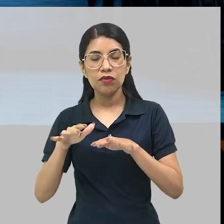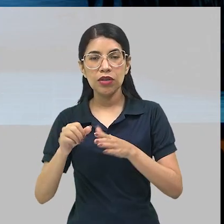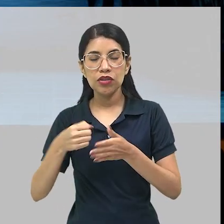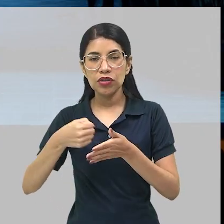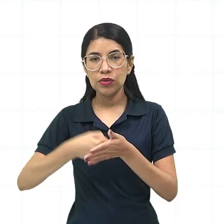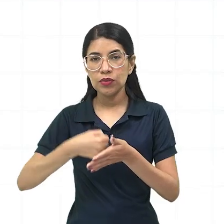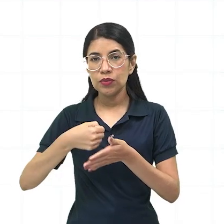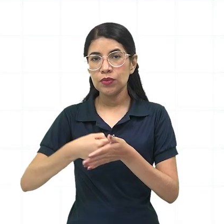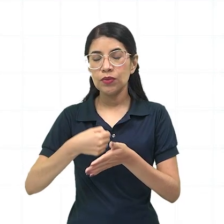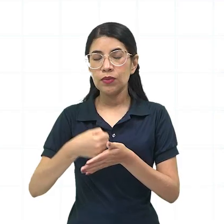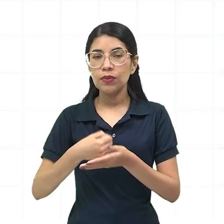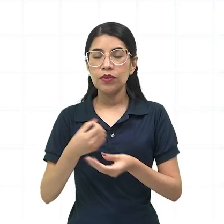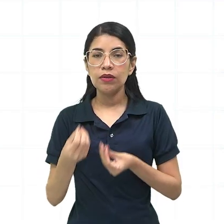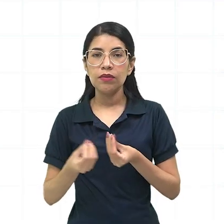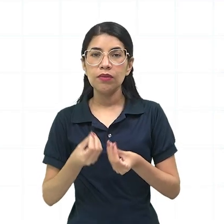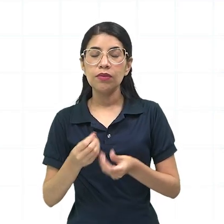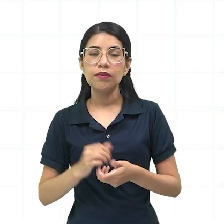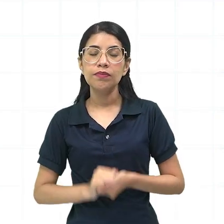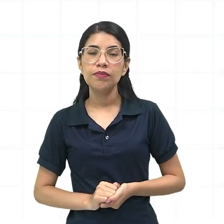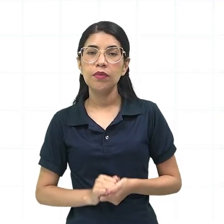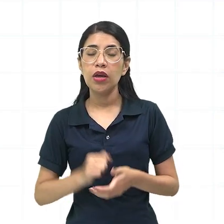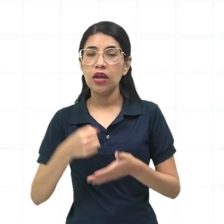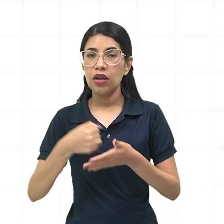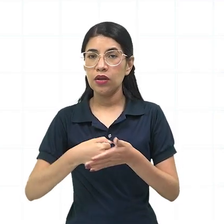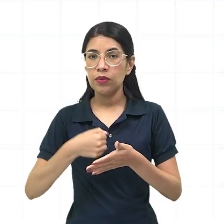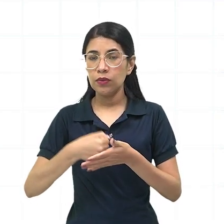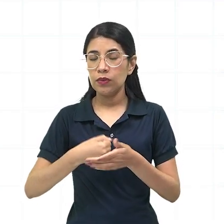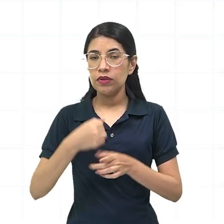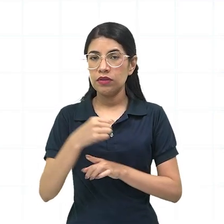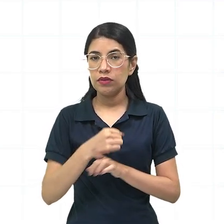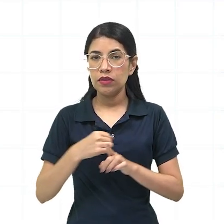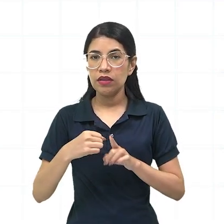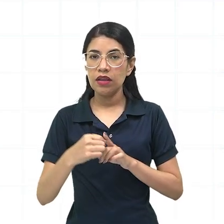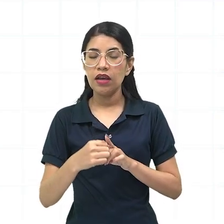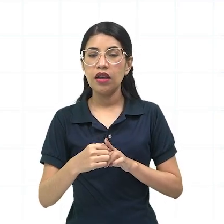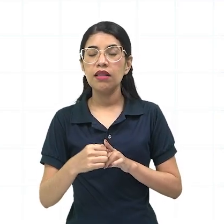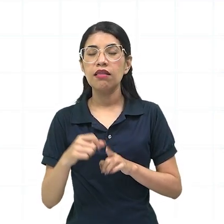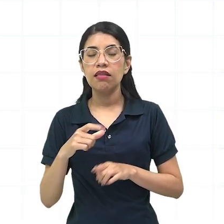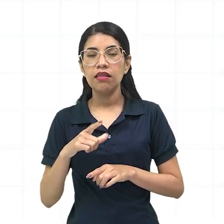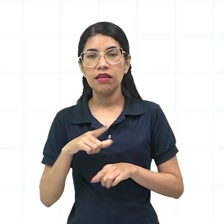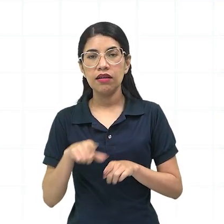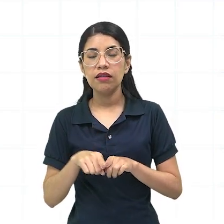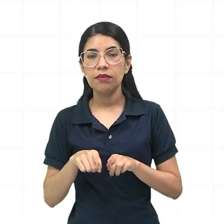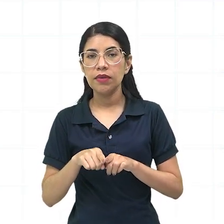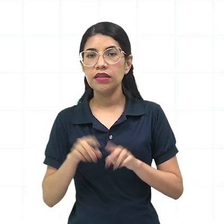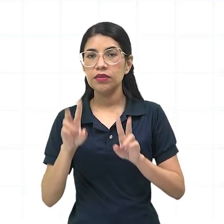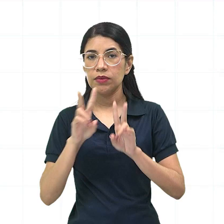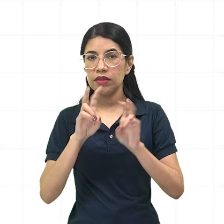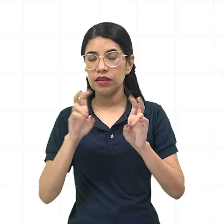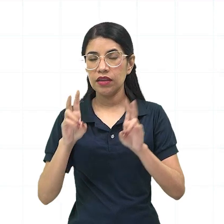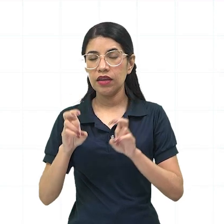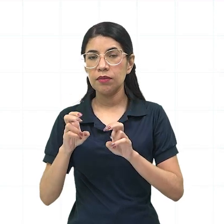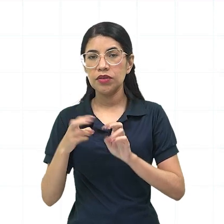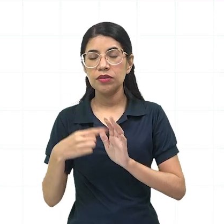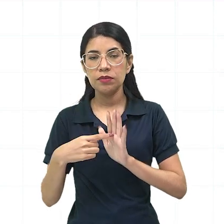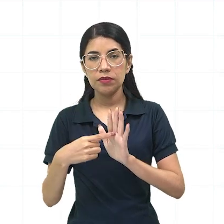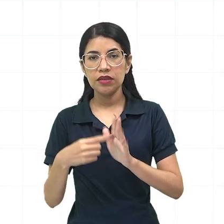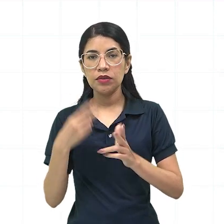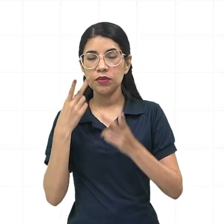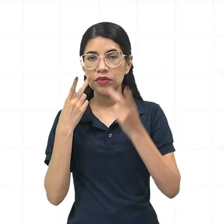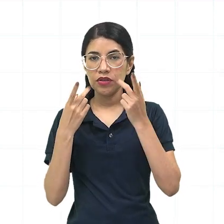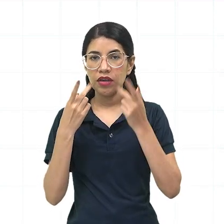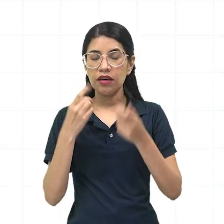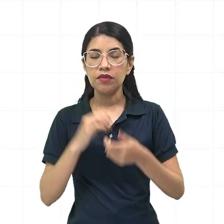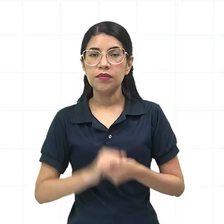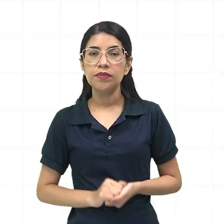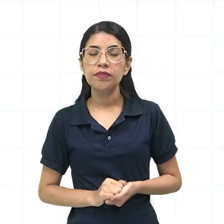luta. Olha só, as lutas sociais elas acabam sendo temas de narrativa de diversas dramaturgias.